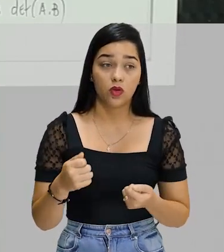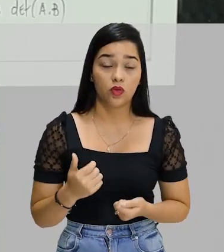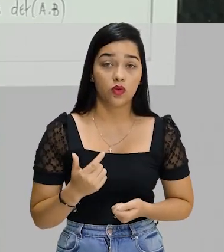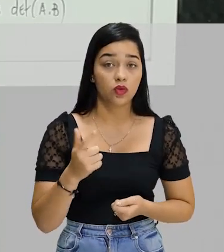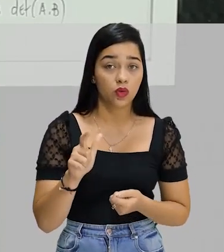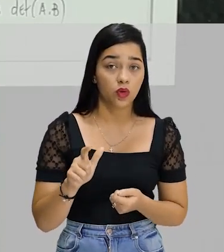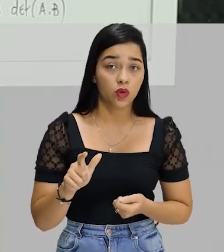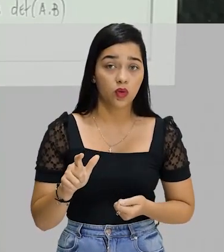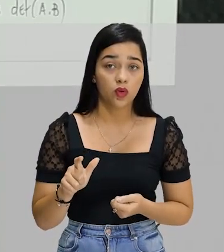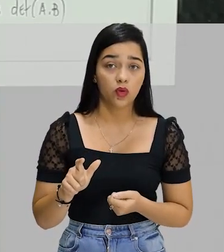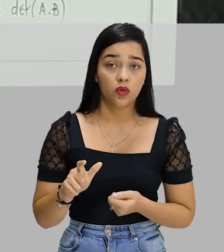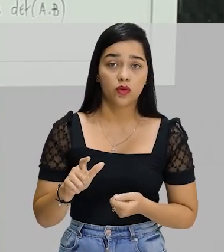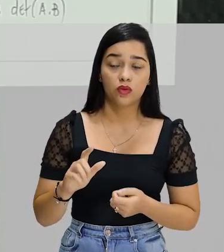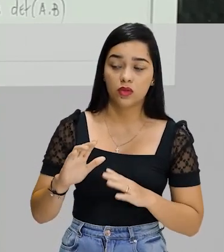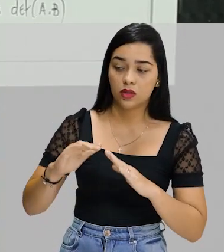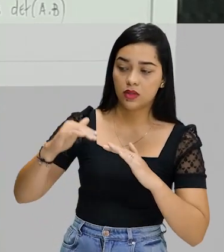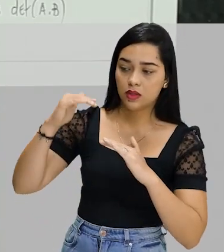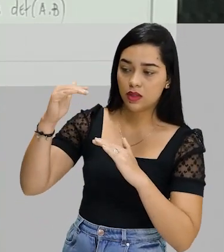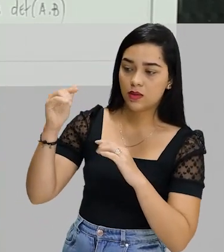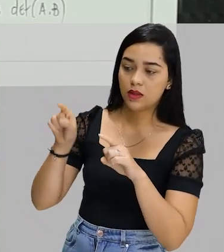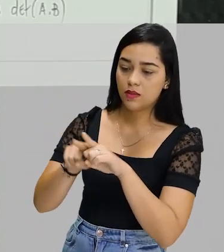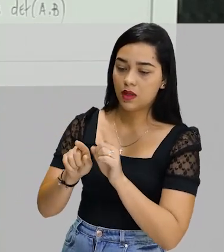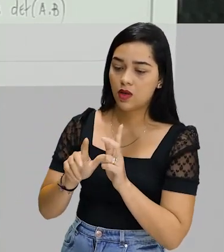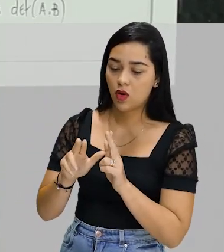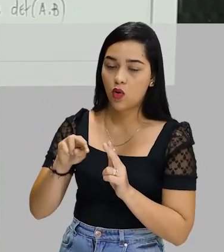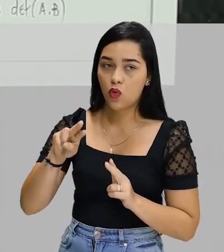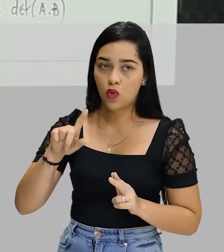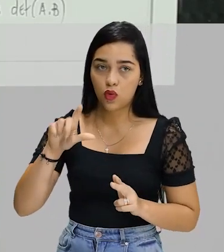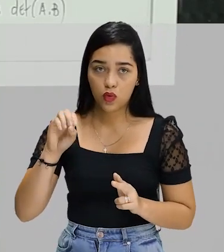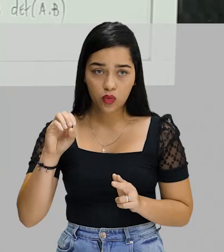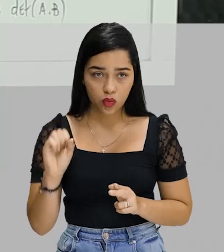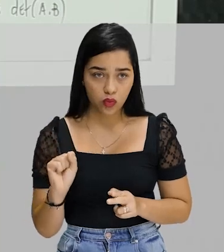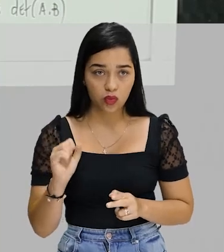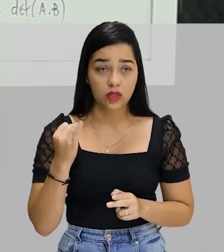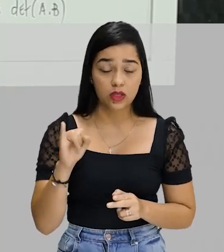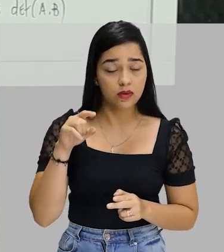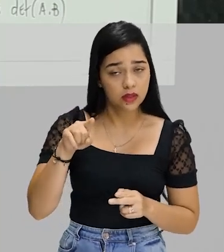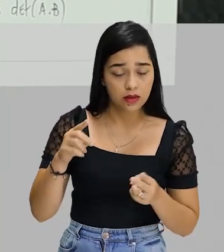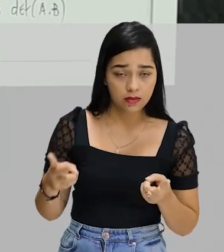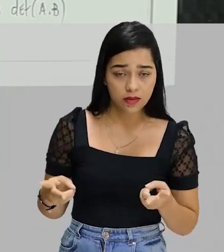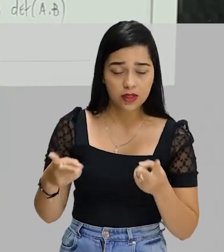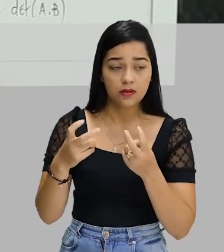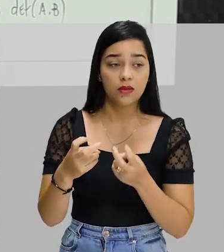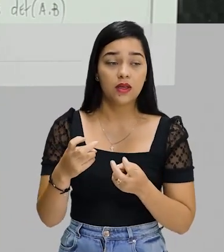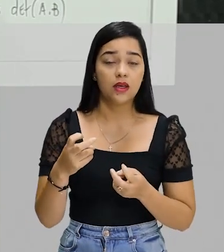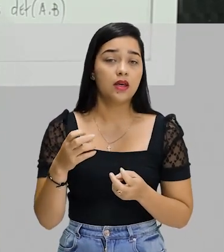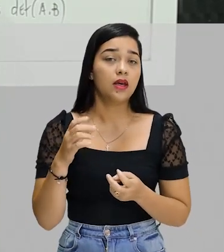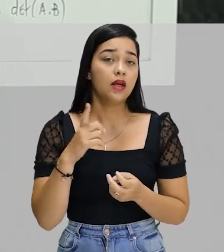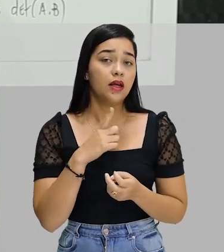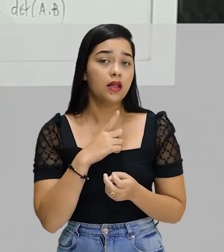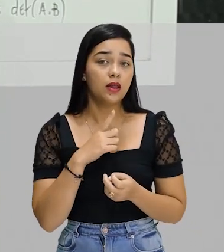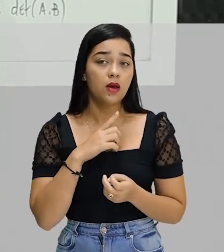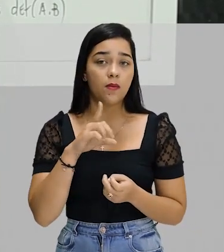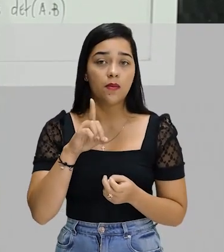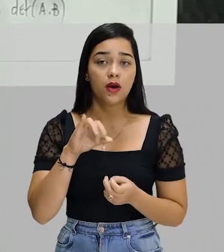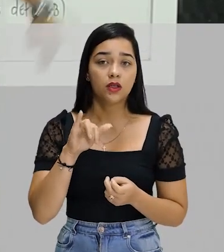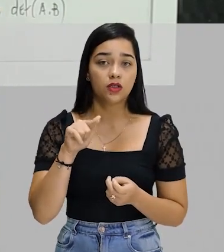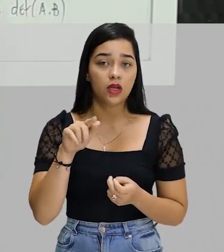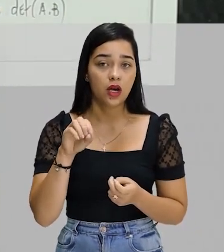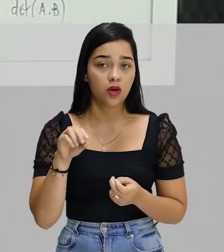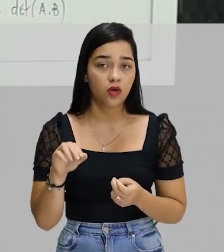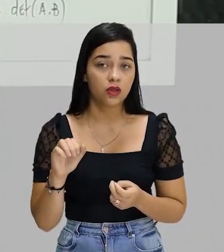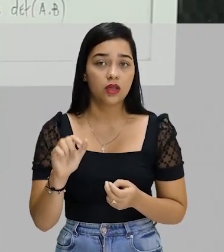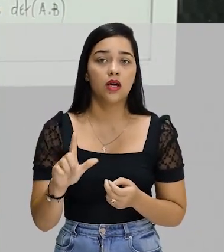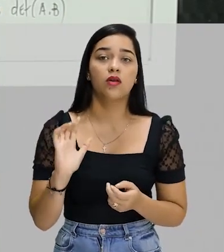outros elementos de cima são nulos. Tá? Se você observar, você traça aqui uma diagonal,